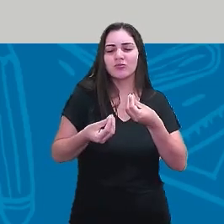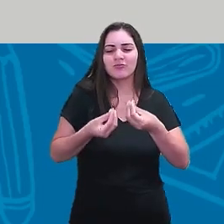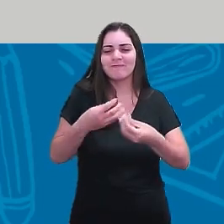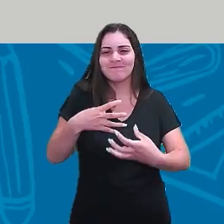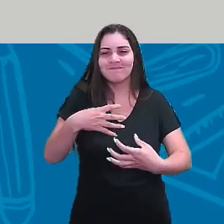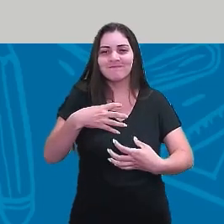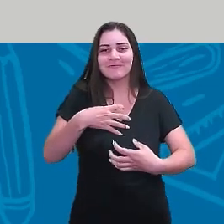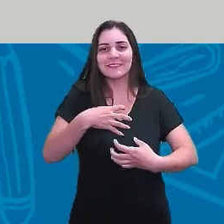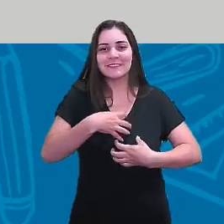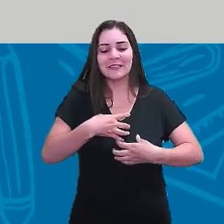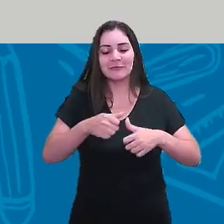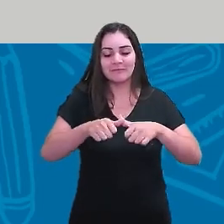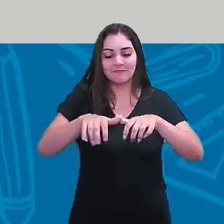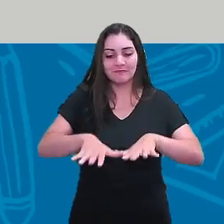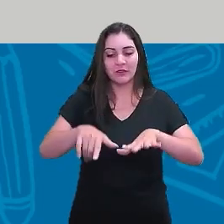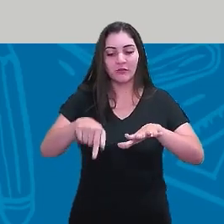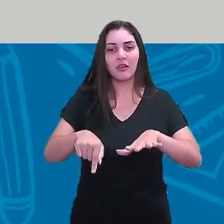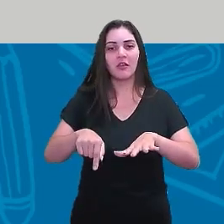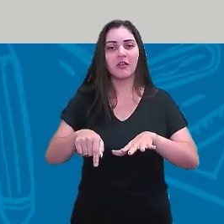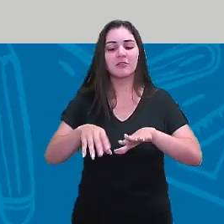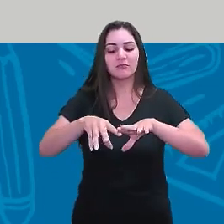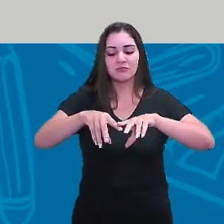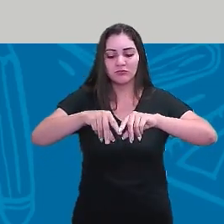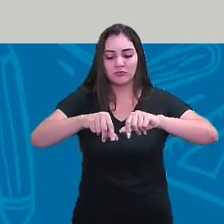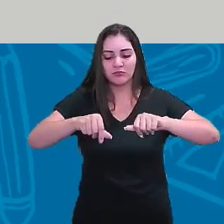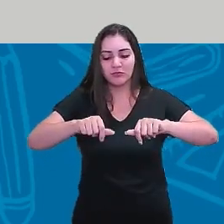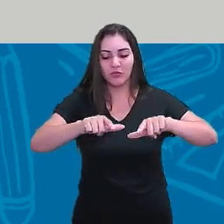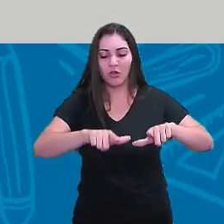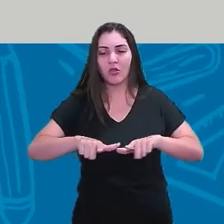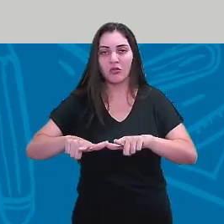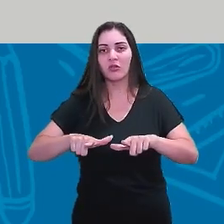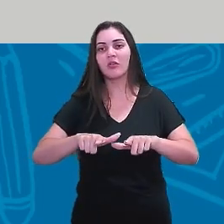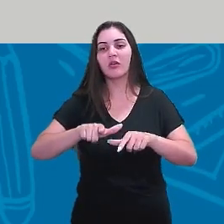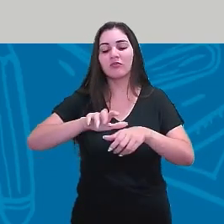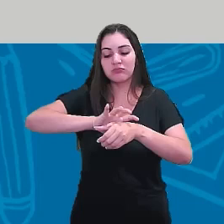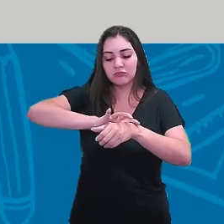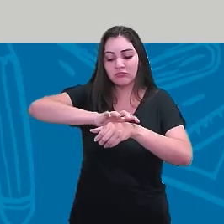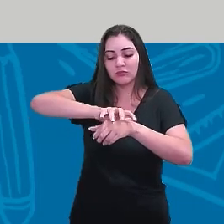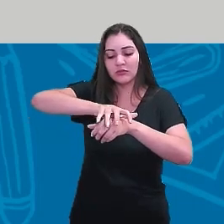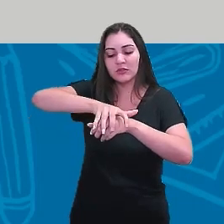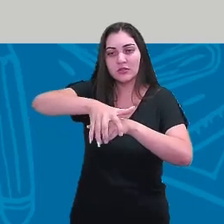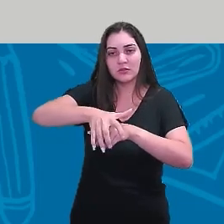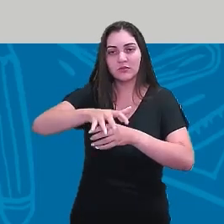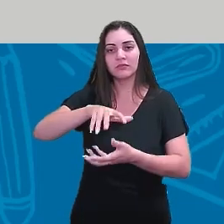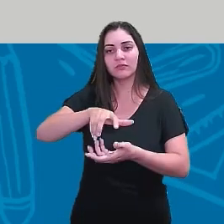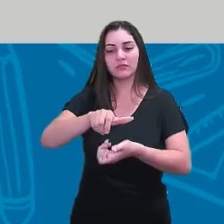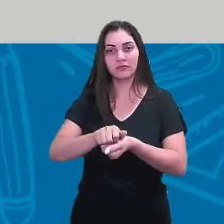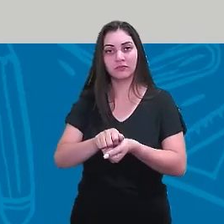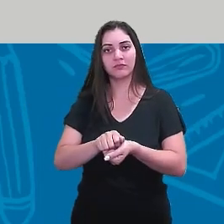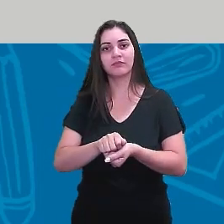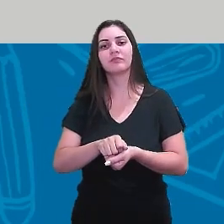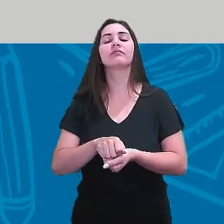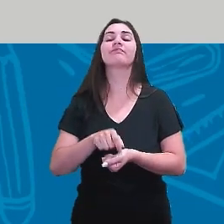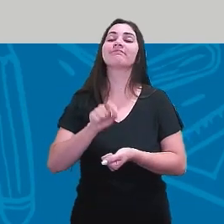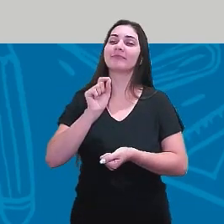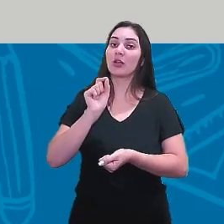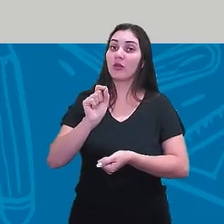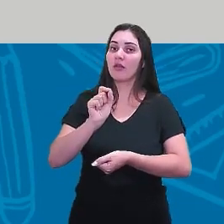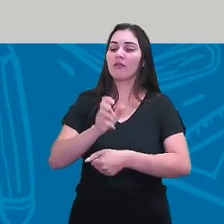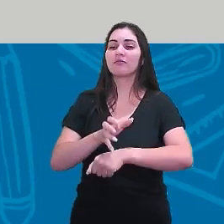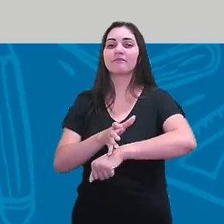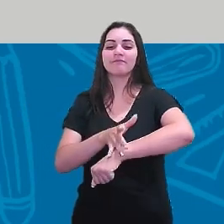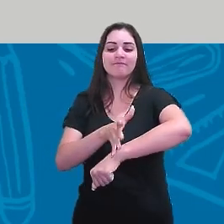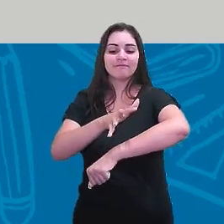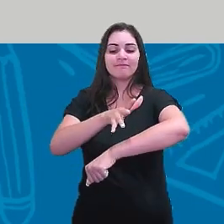se estabelecendo esse terreno da superfície do planeta Terra. Isto é o relevo,